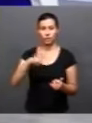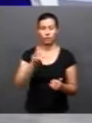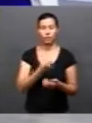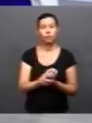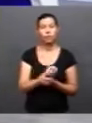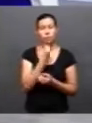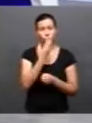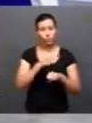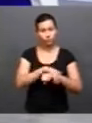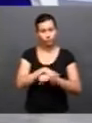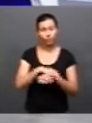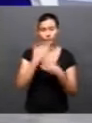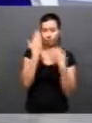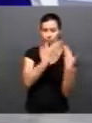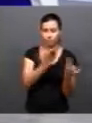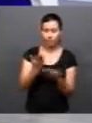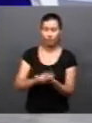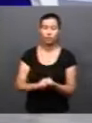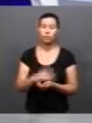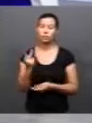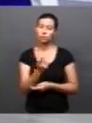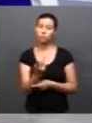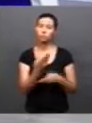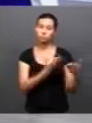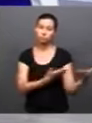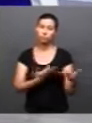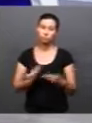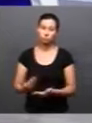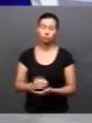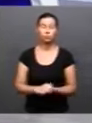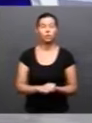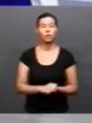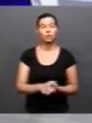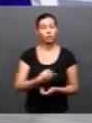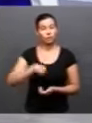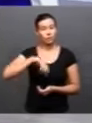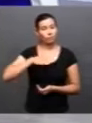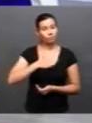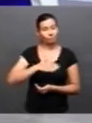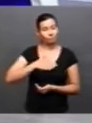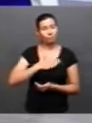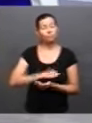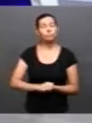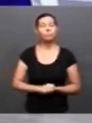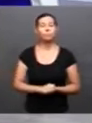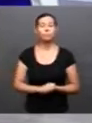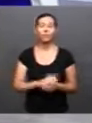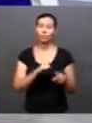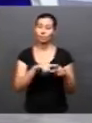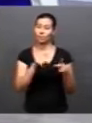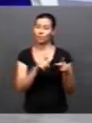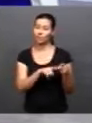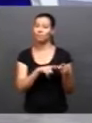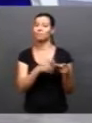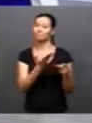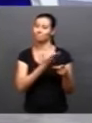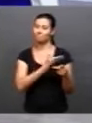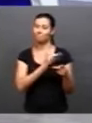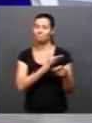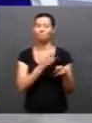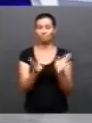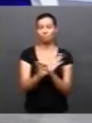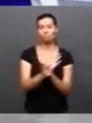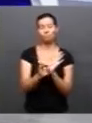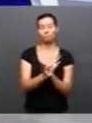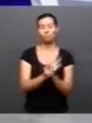boa noite. Muito obrigado por ter aceitado o nosso convite. É uma satisfação muito grande ter as duas aqui, colegas, aqui em nossa bancada.